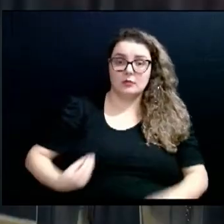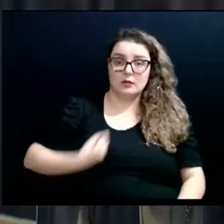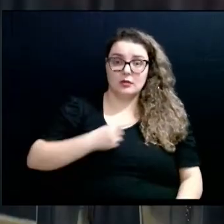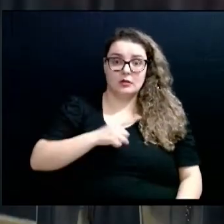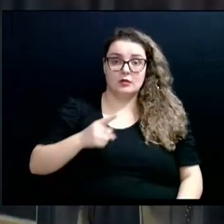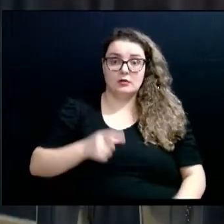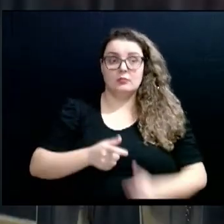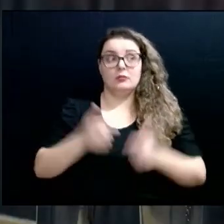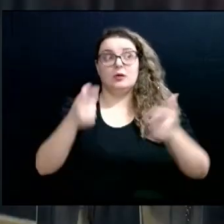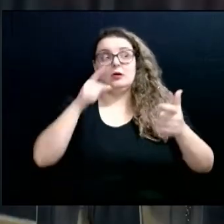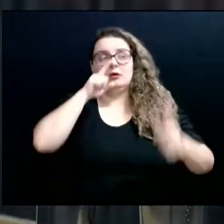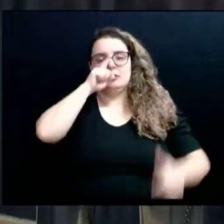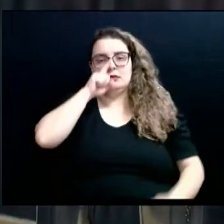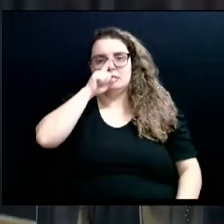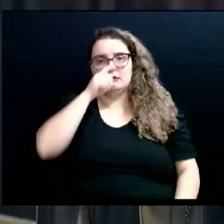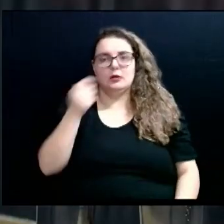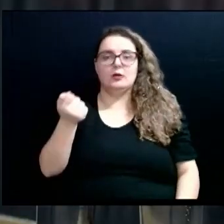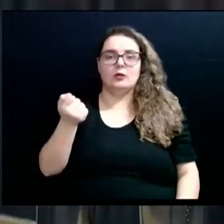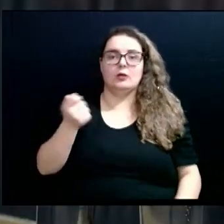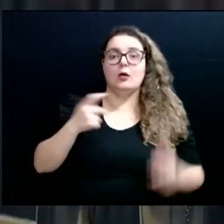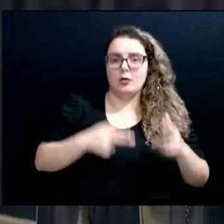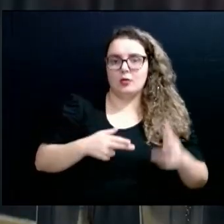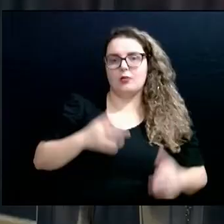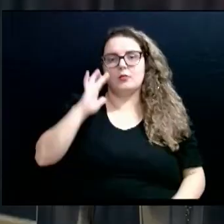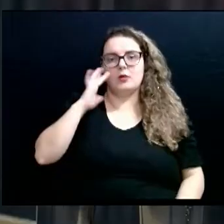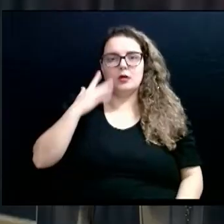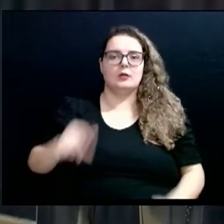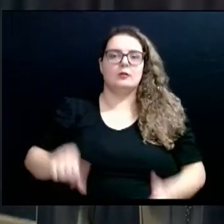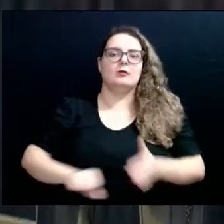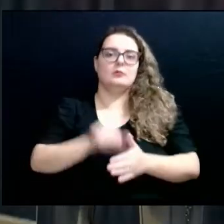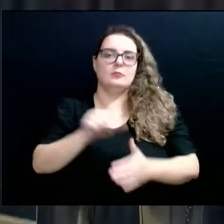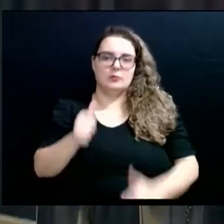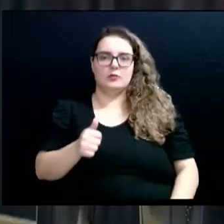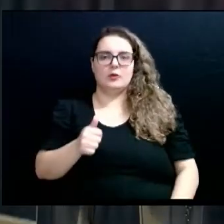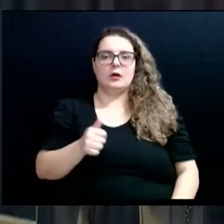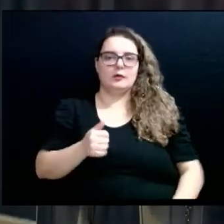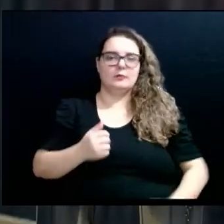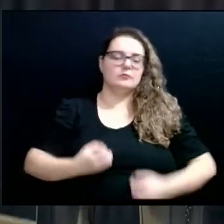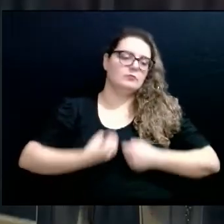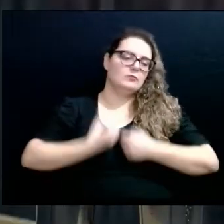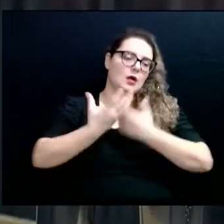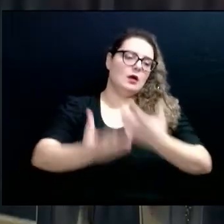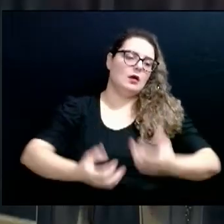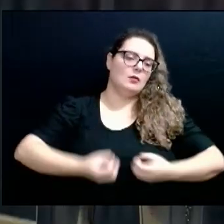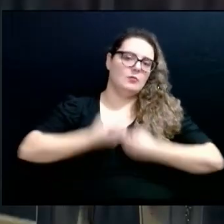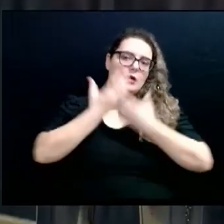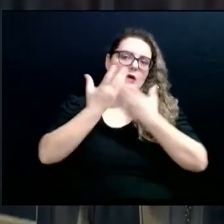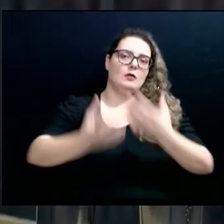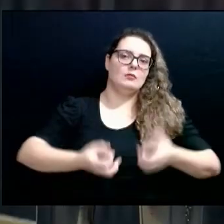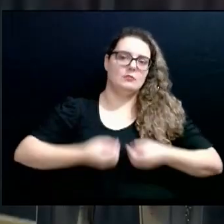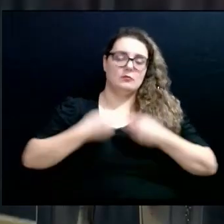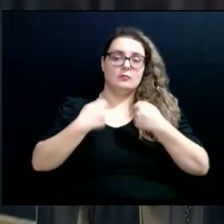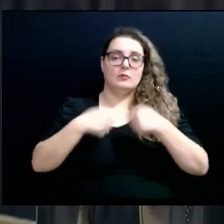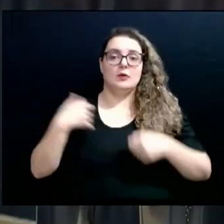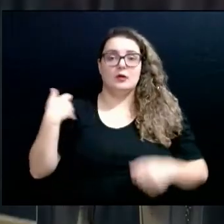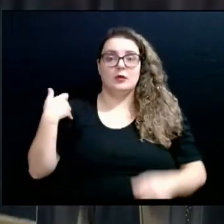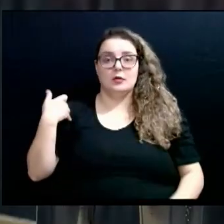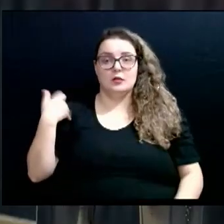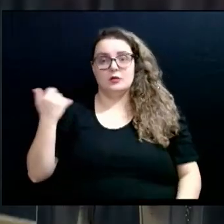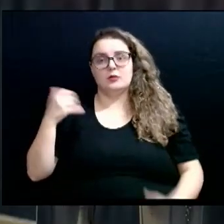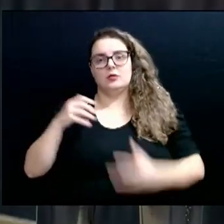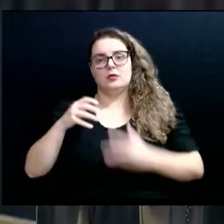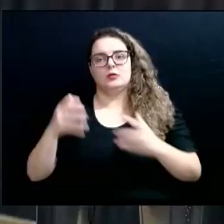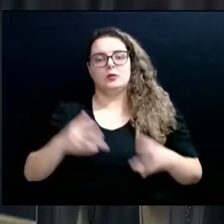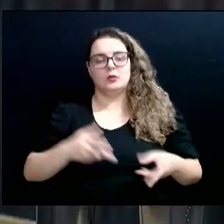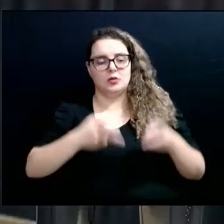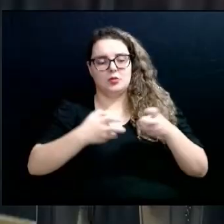quanto ela acha, primeiro ela precisa pôr pra fora. Primeiro ela precisa que o adulto reconheça o que ela sente. E do